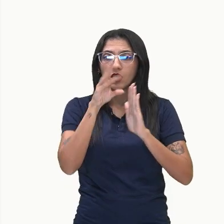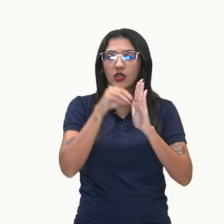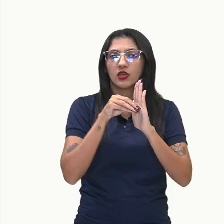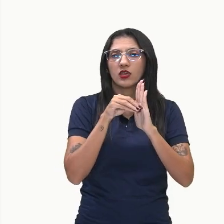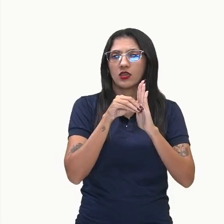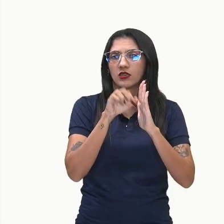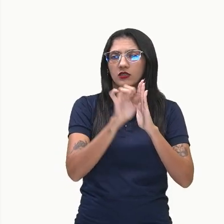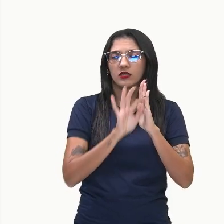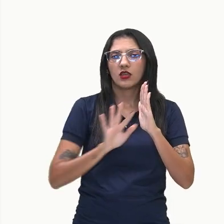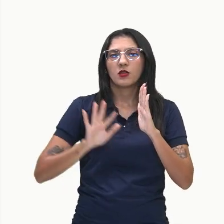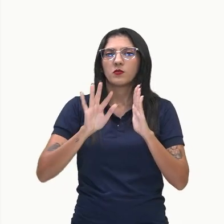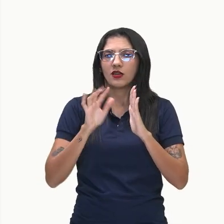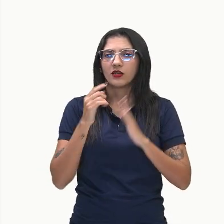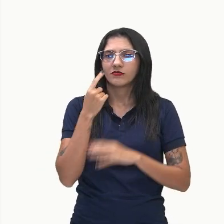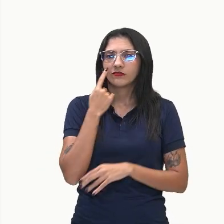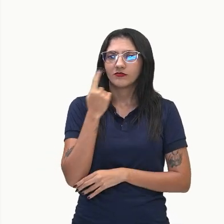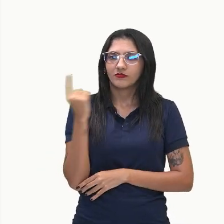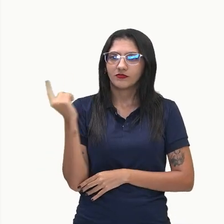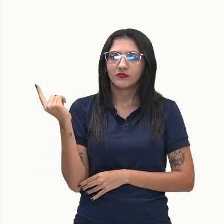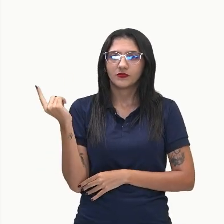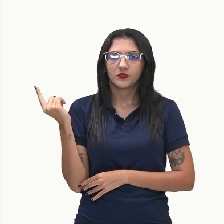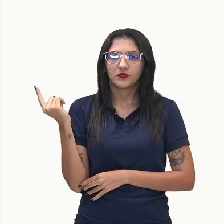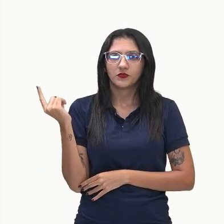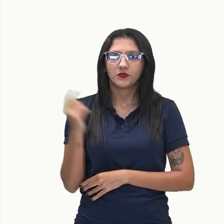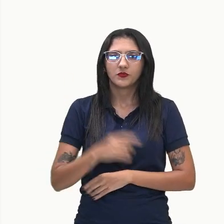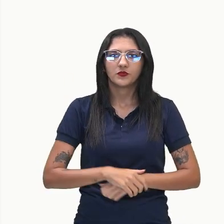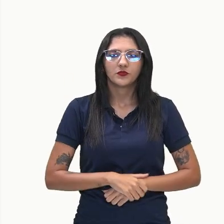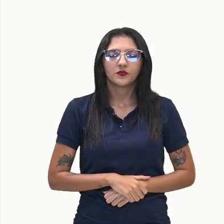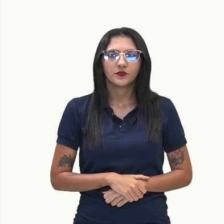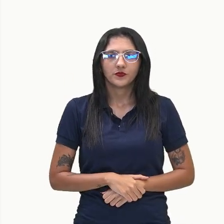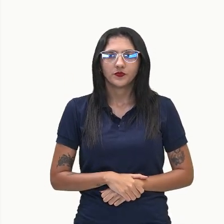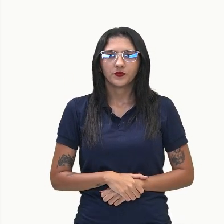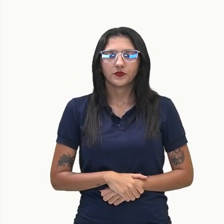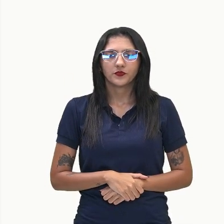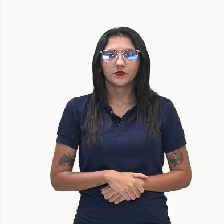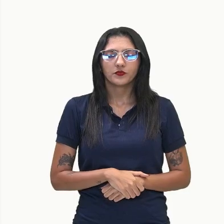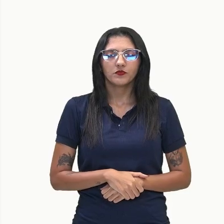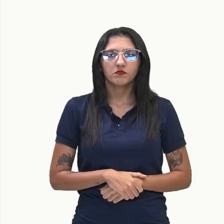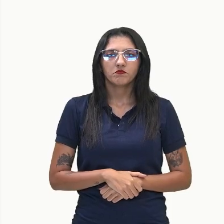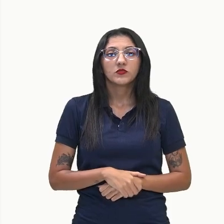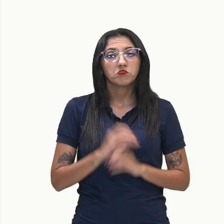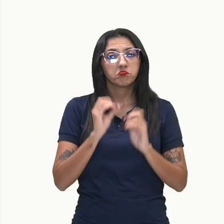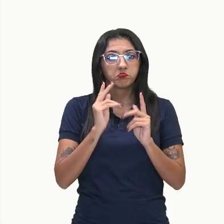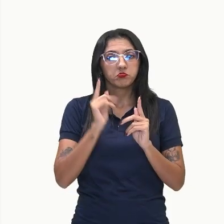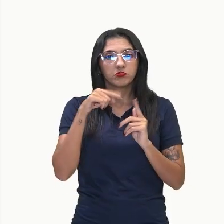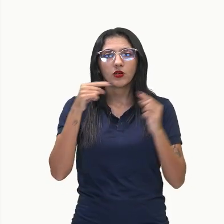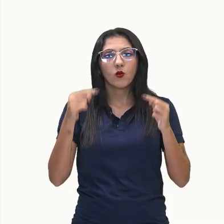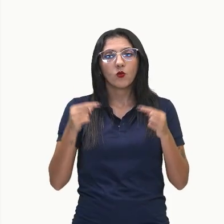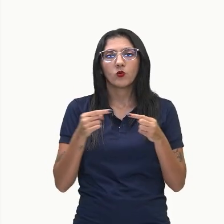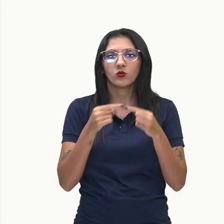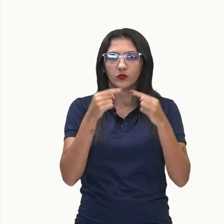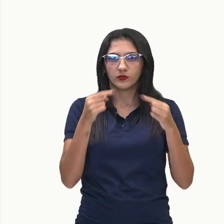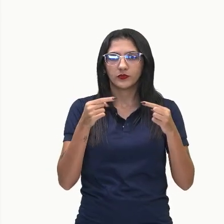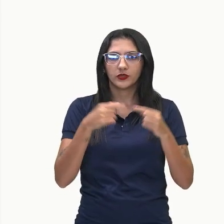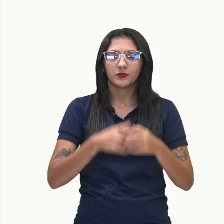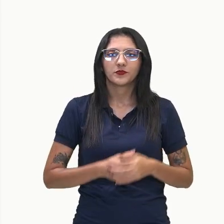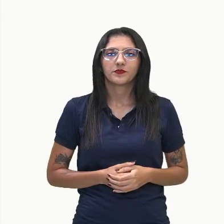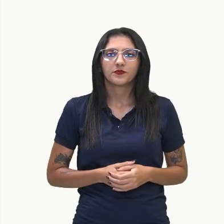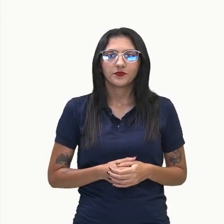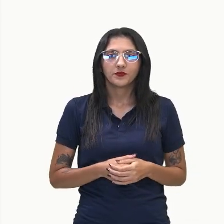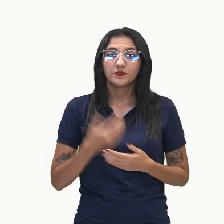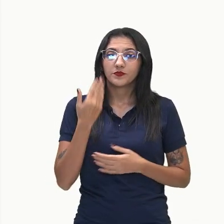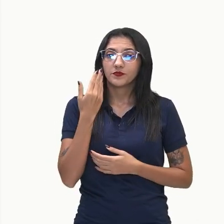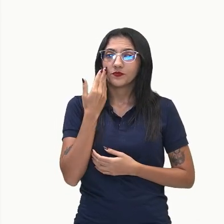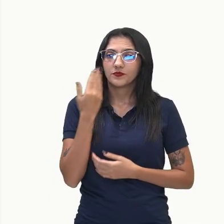traçar, vai estar dentro do polígono. Então, beleza, esse polígono é convexo. E o